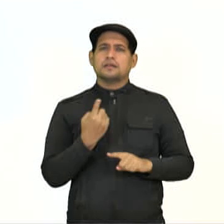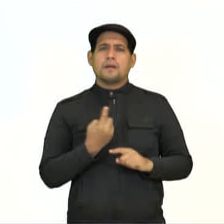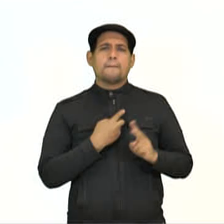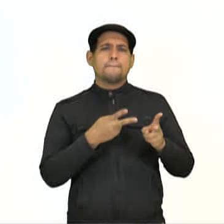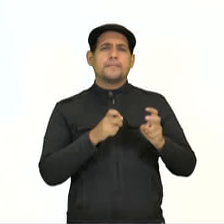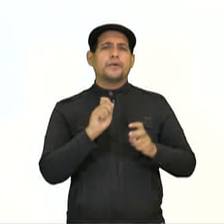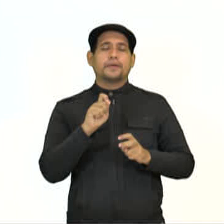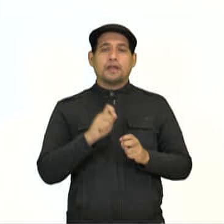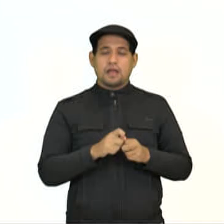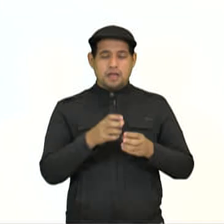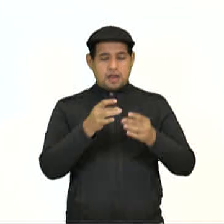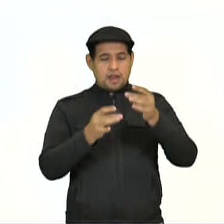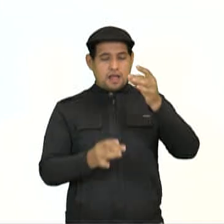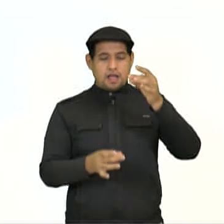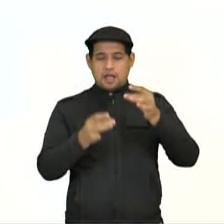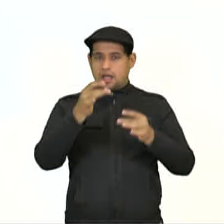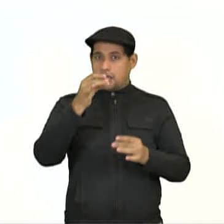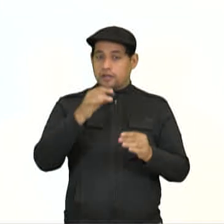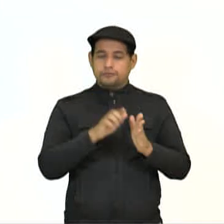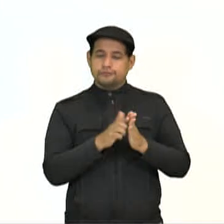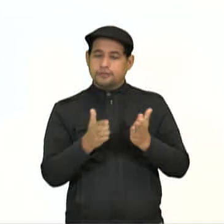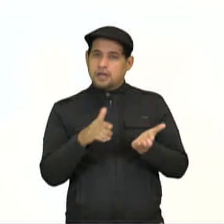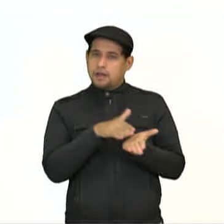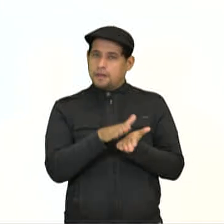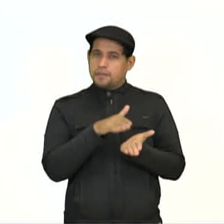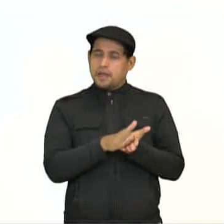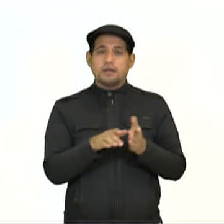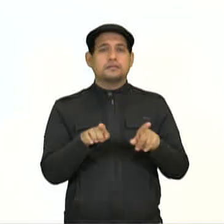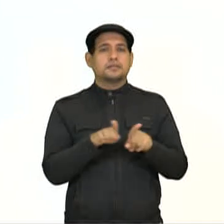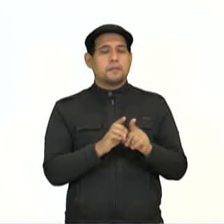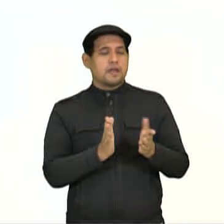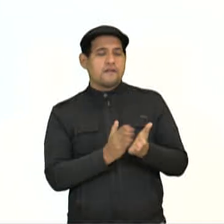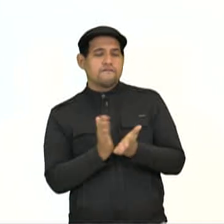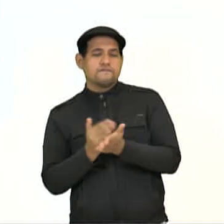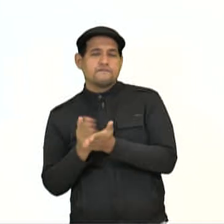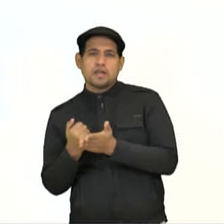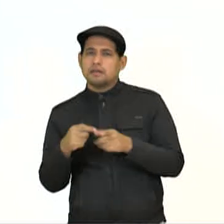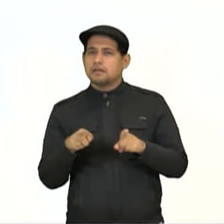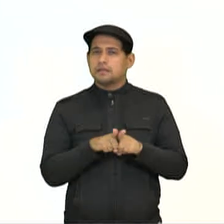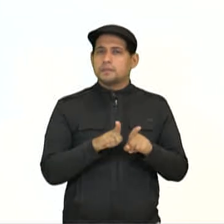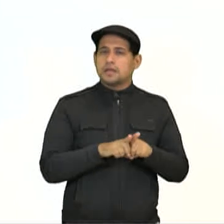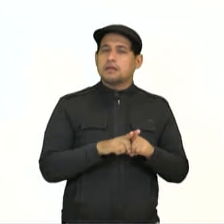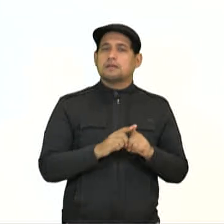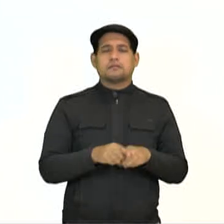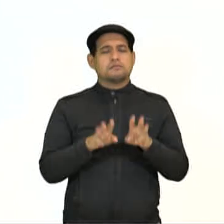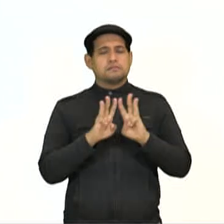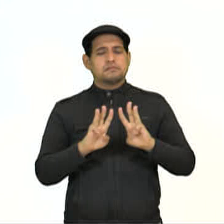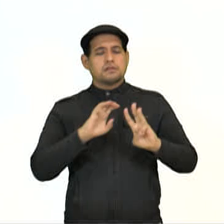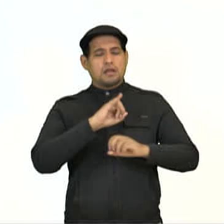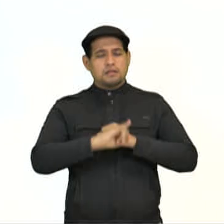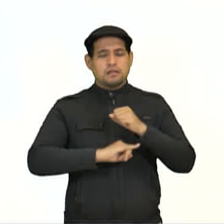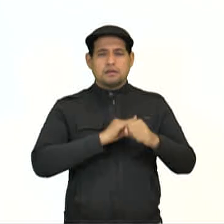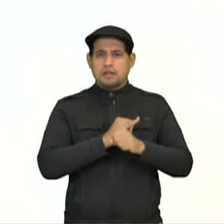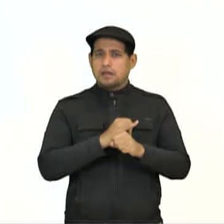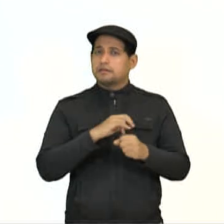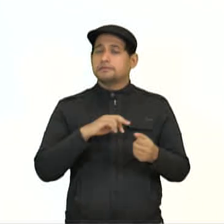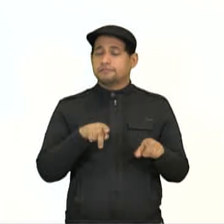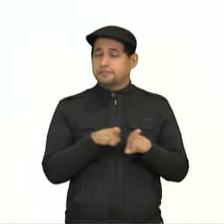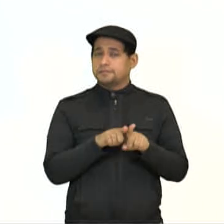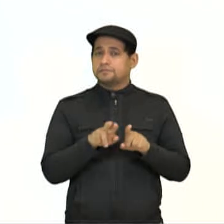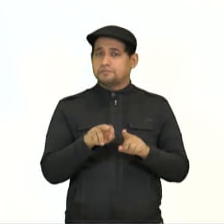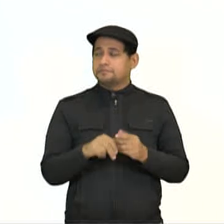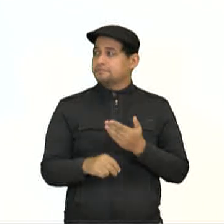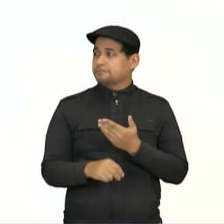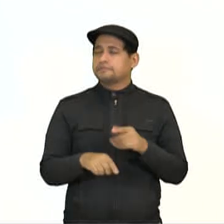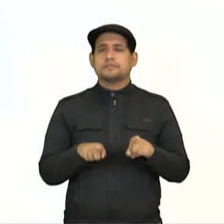encontramos esses classificados em jornais impressos, em revistas, em sites da internet, que é o caso